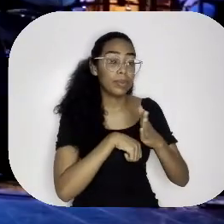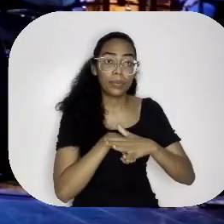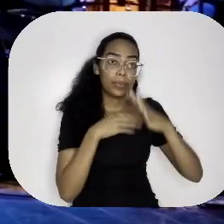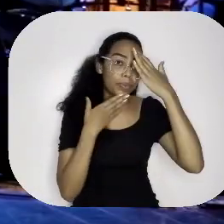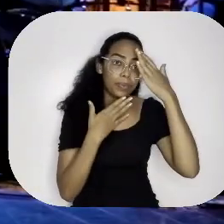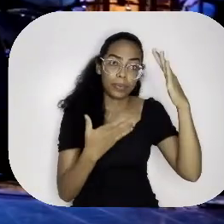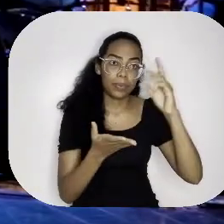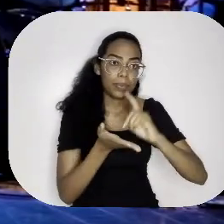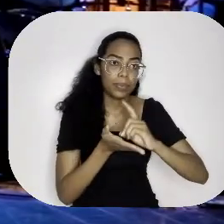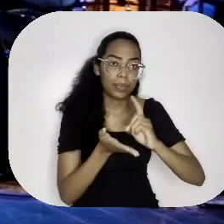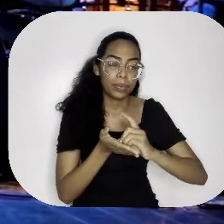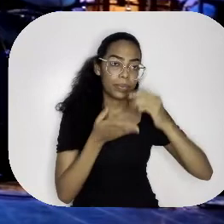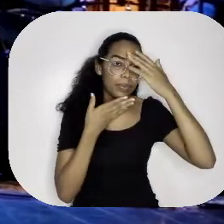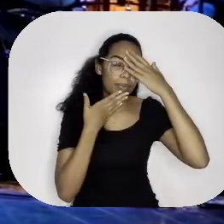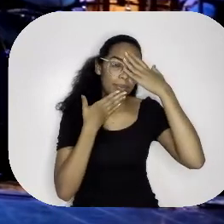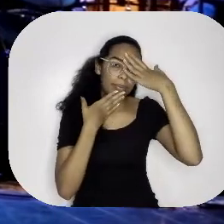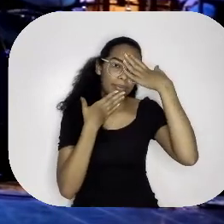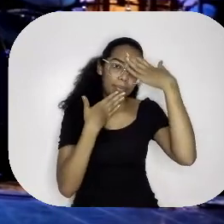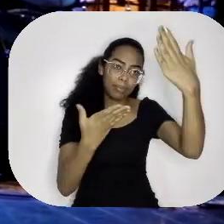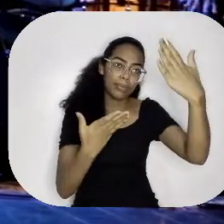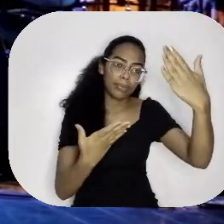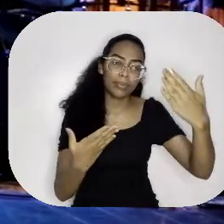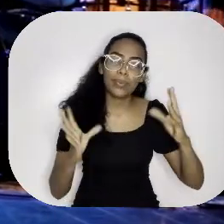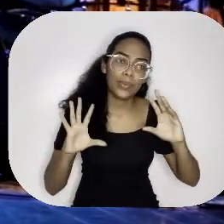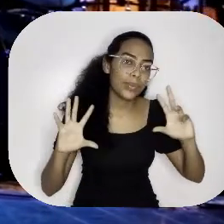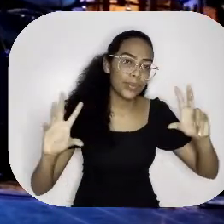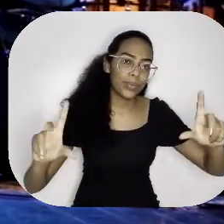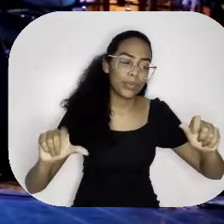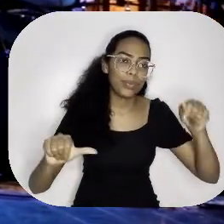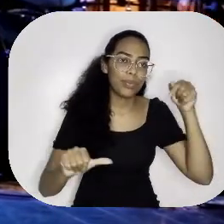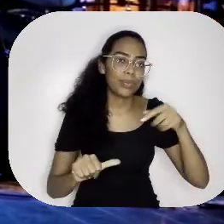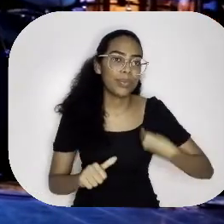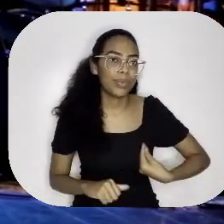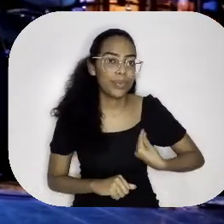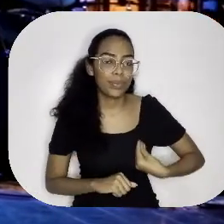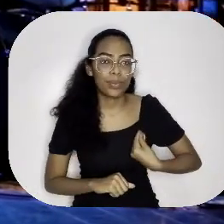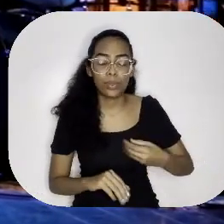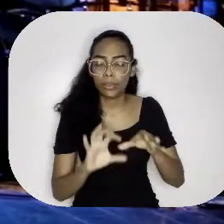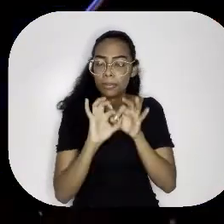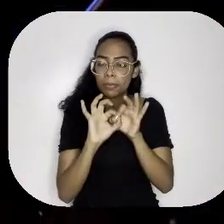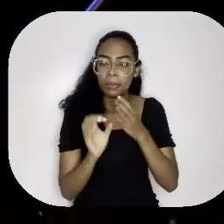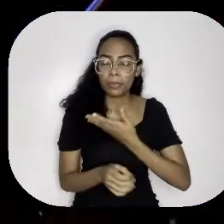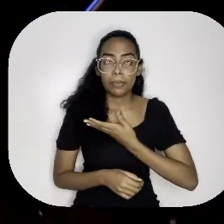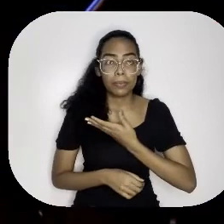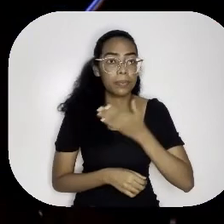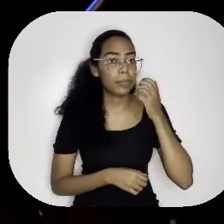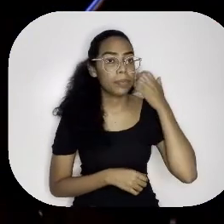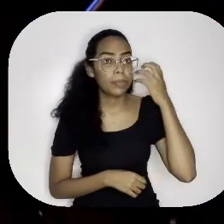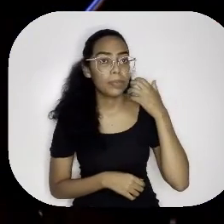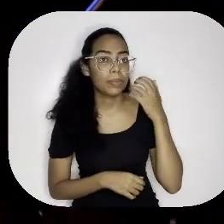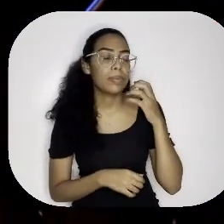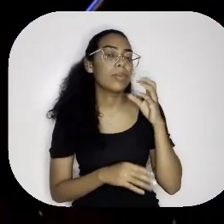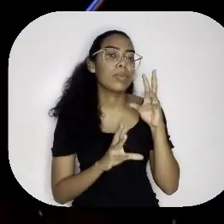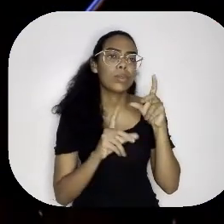vocês, gente, eu sou muito grato. Sou pleno de gratidão a todos, a minha família, a todos vocês, o ensaio interativo. Meus parceiros, meus amigos, os músicos, né,